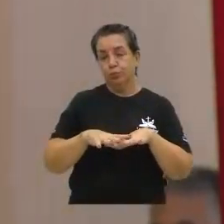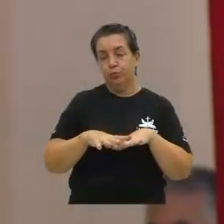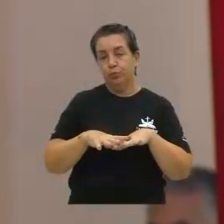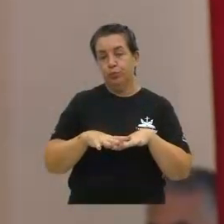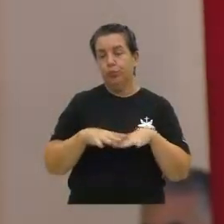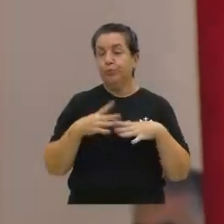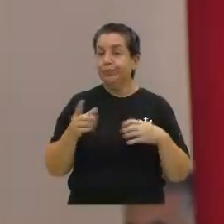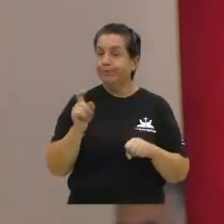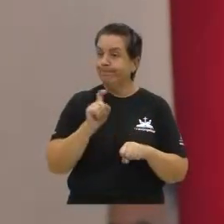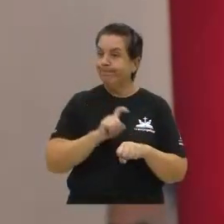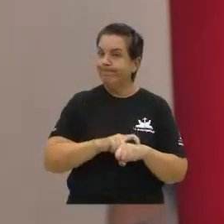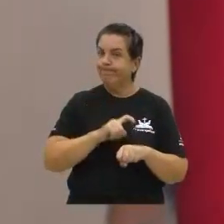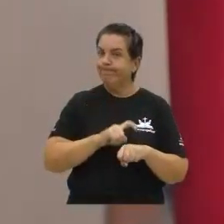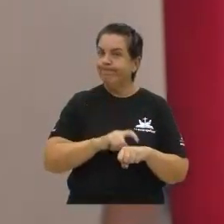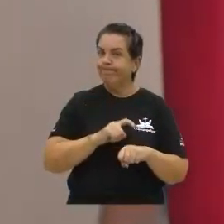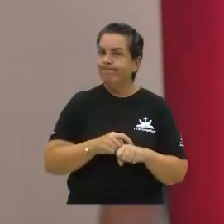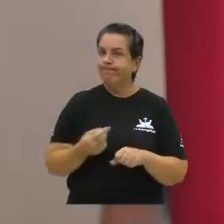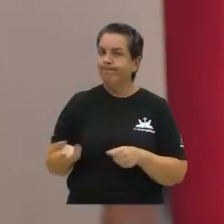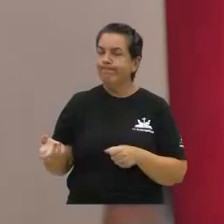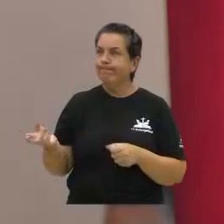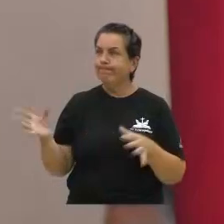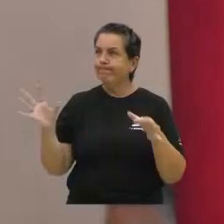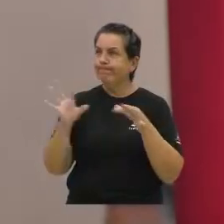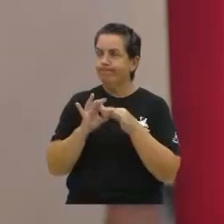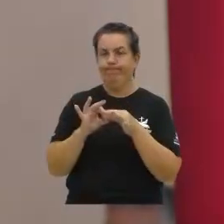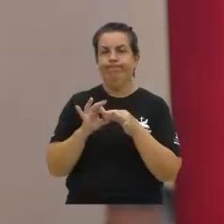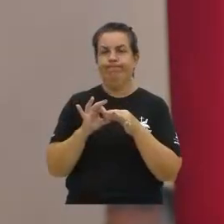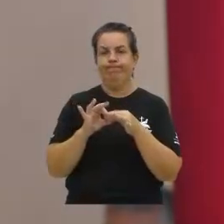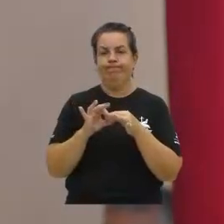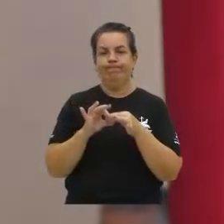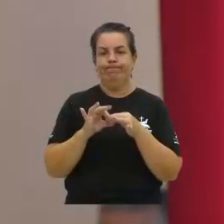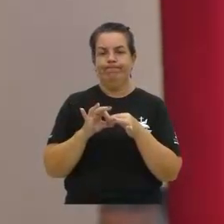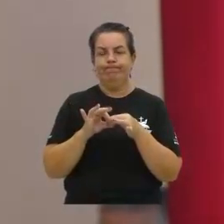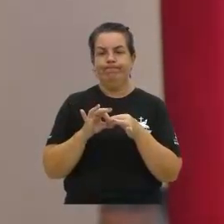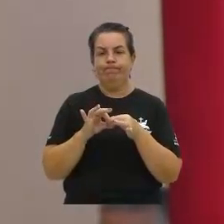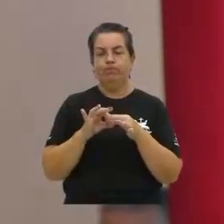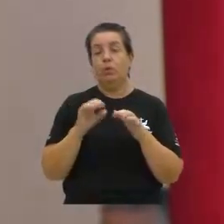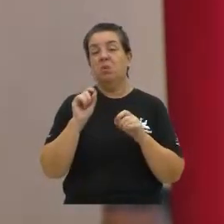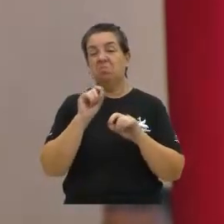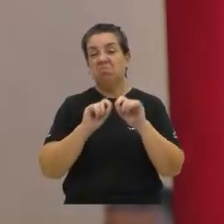que é um momento de reconciliação, aquilo que foi desunido,